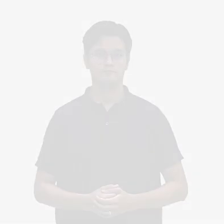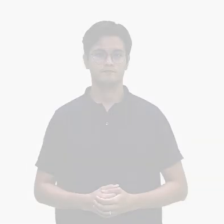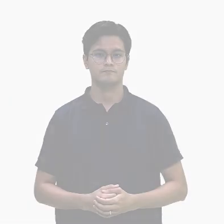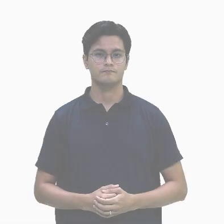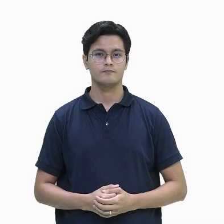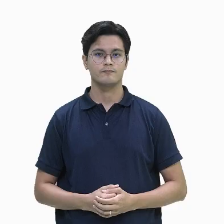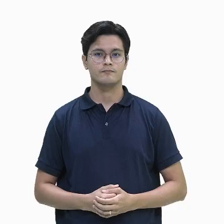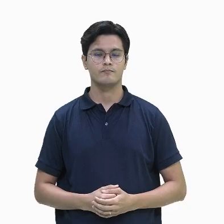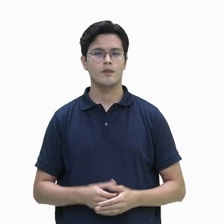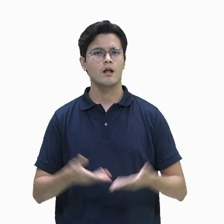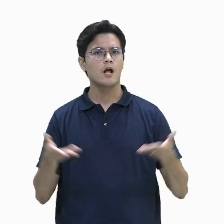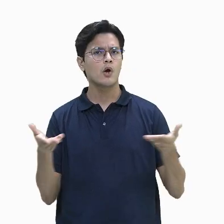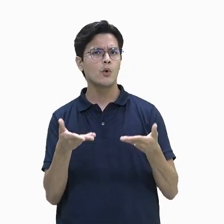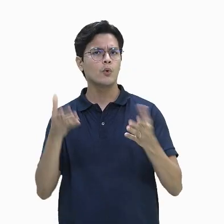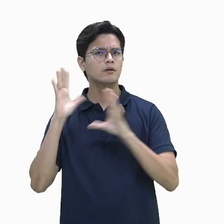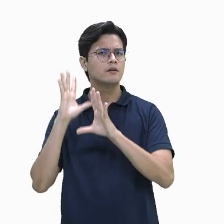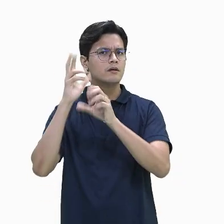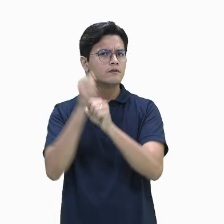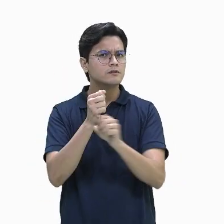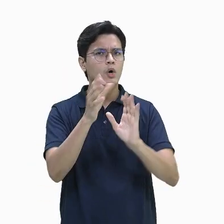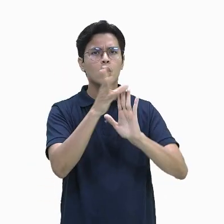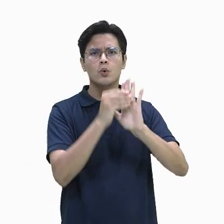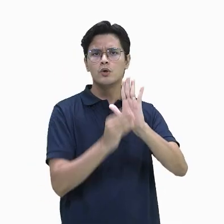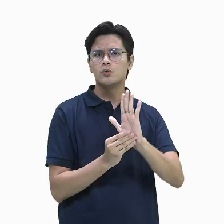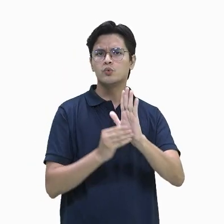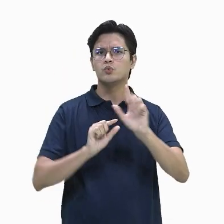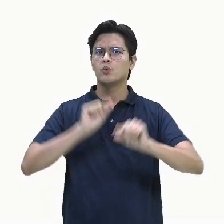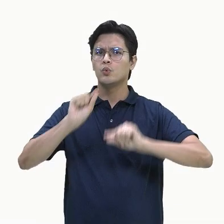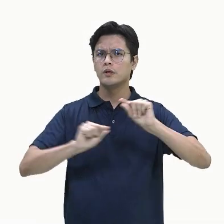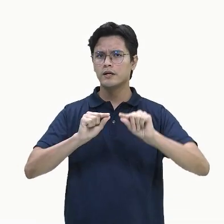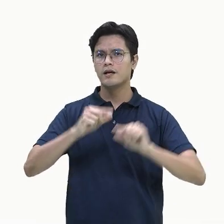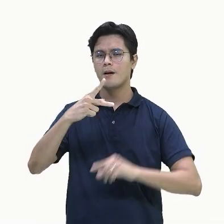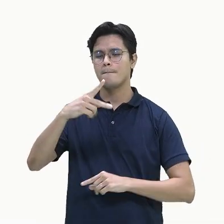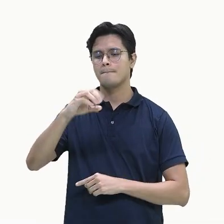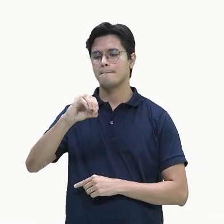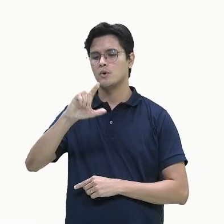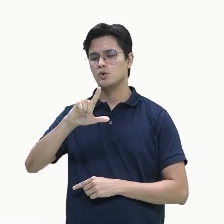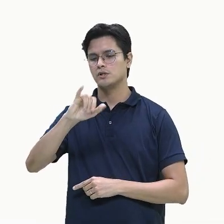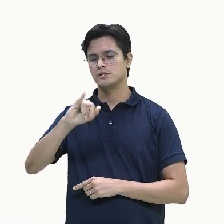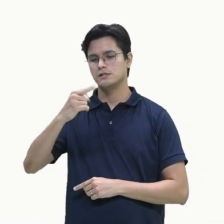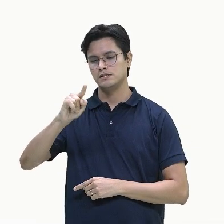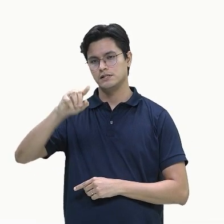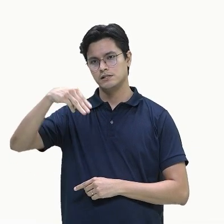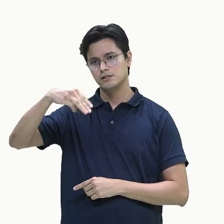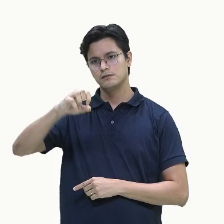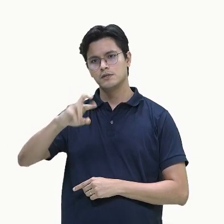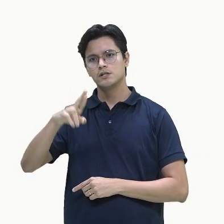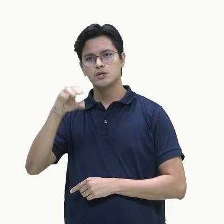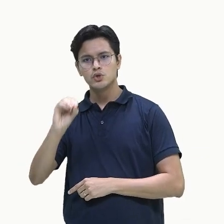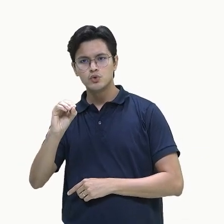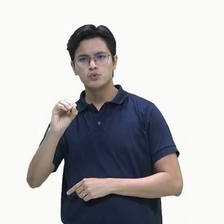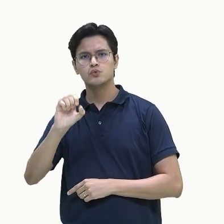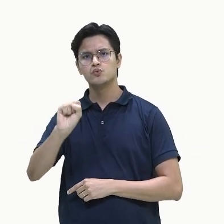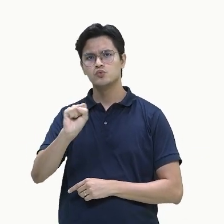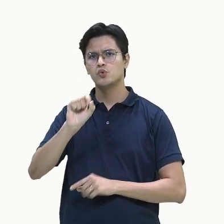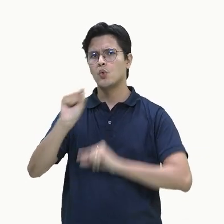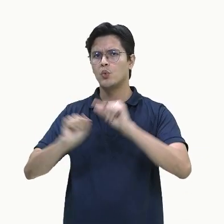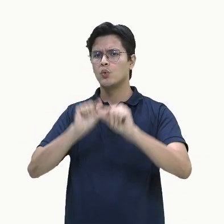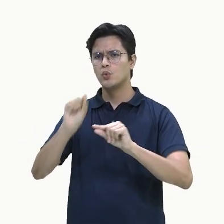Agora na revisão nós temos aí polímeros, né? Vamos falar sobre polímeros que são